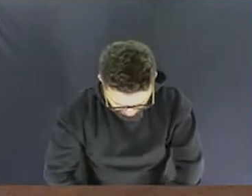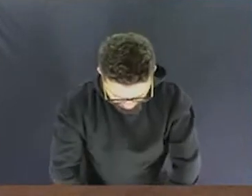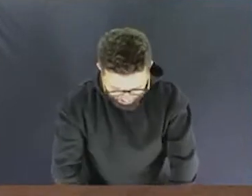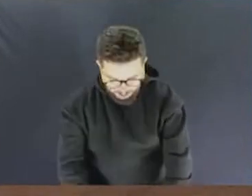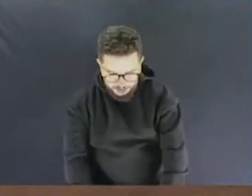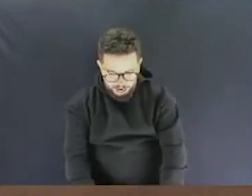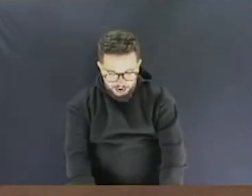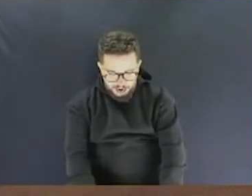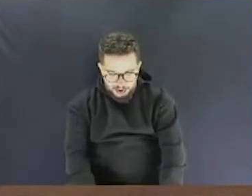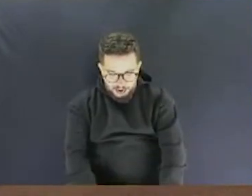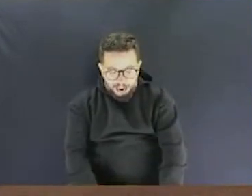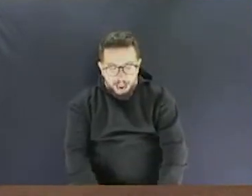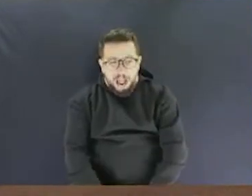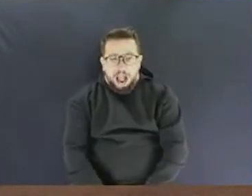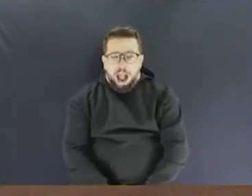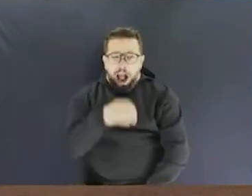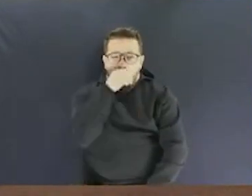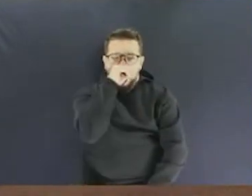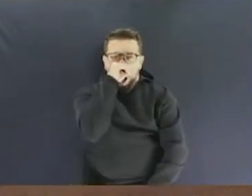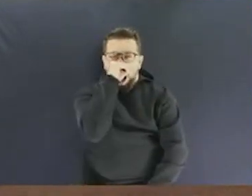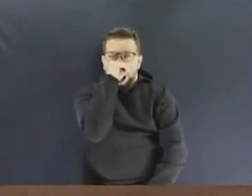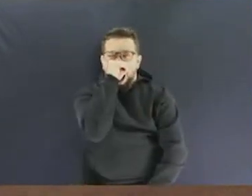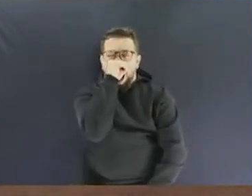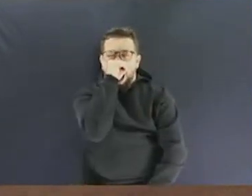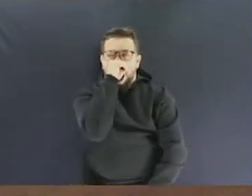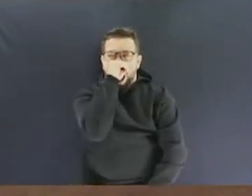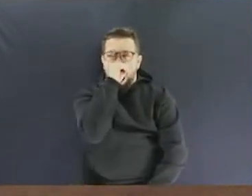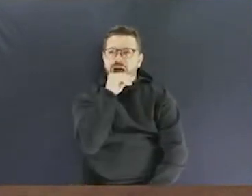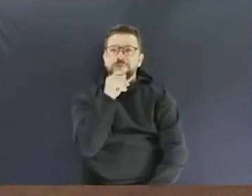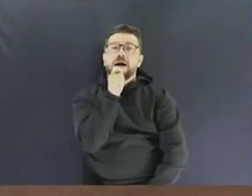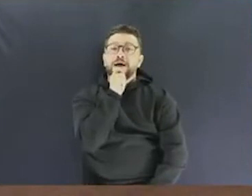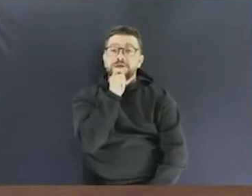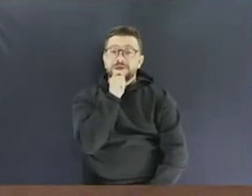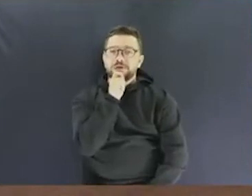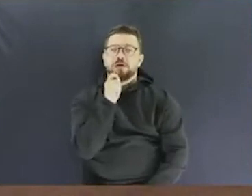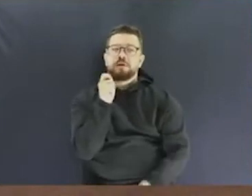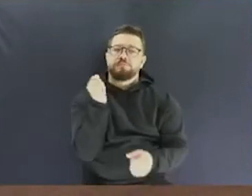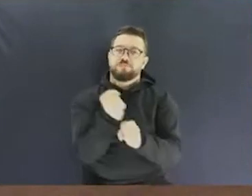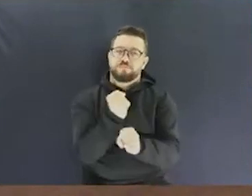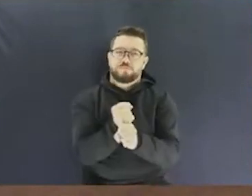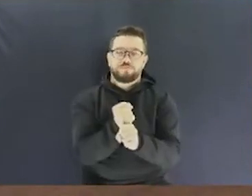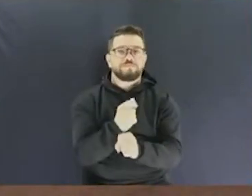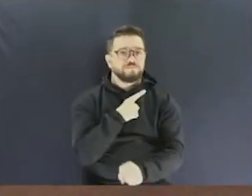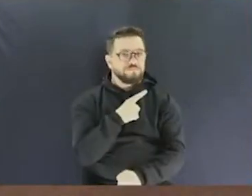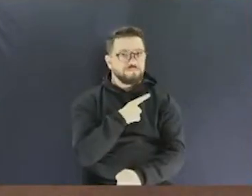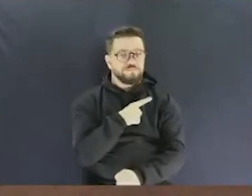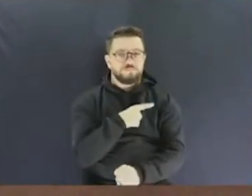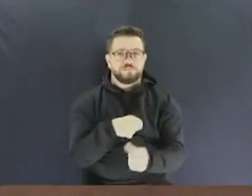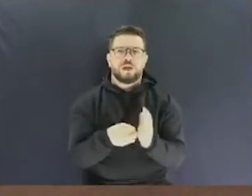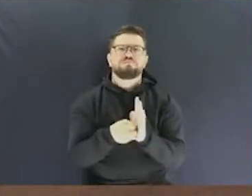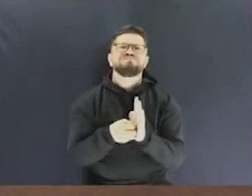número mesmo de 90 mil, porque a gente ainda tem muitos casos aí que acabam acontecendo e que a sociedade parece que ainda não tem toda essa